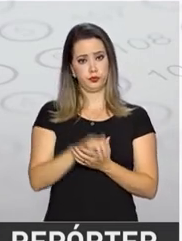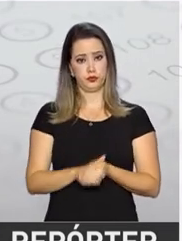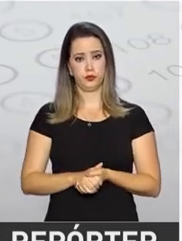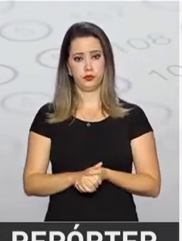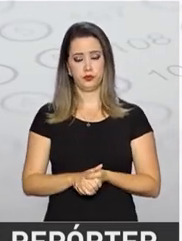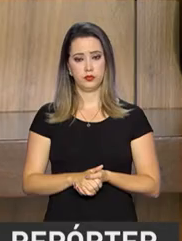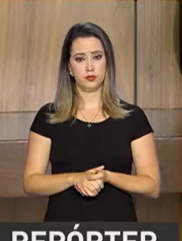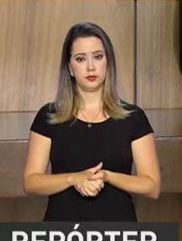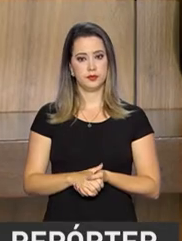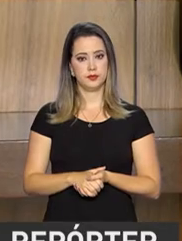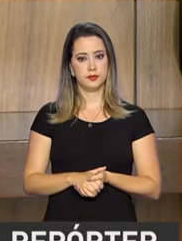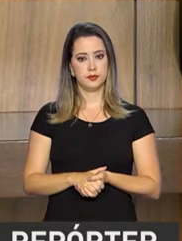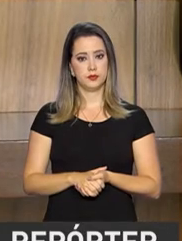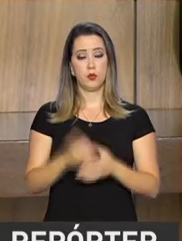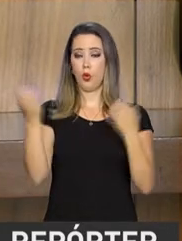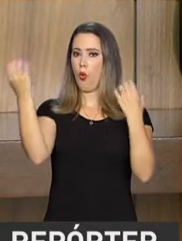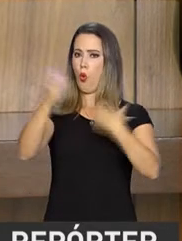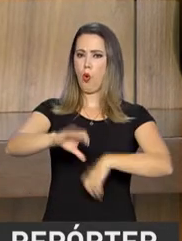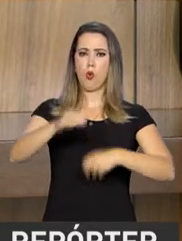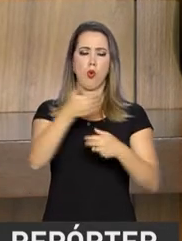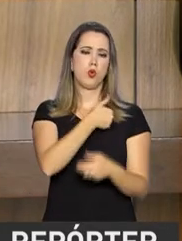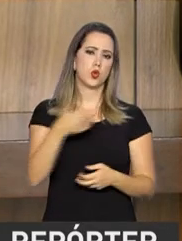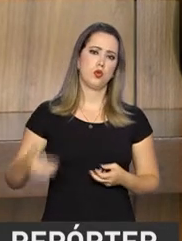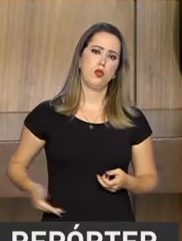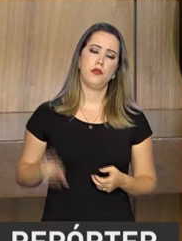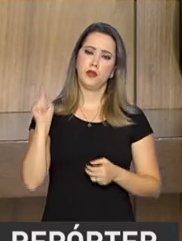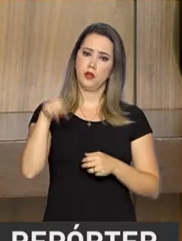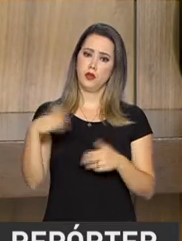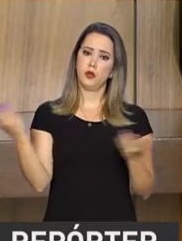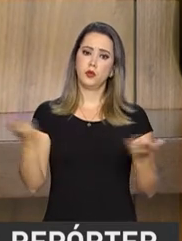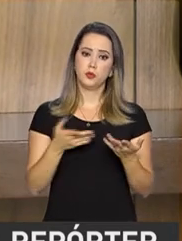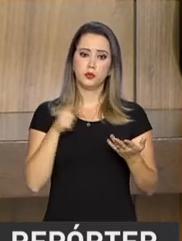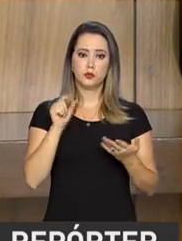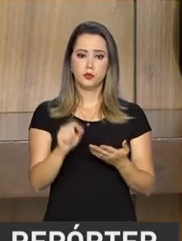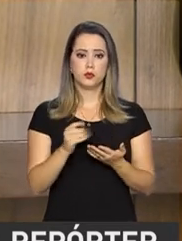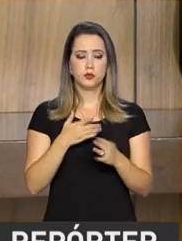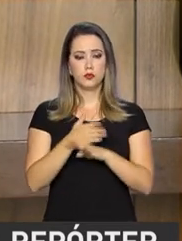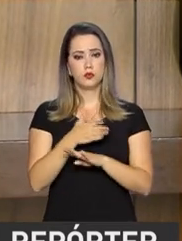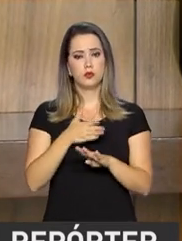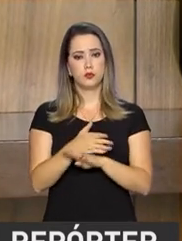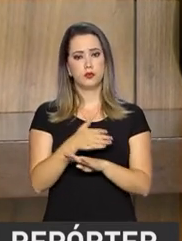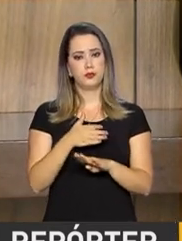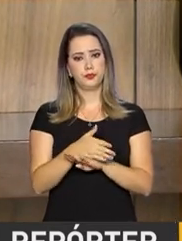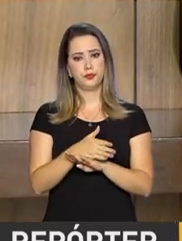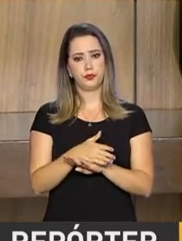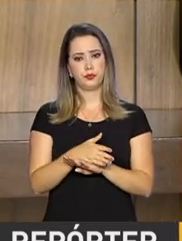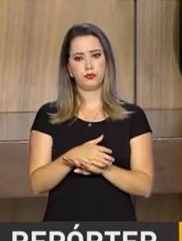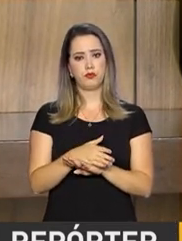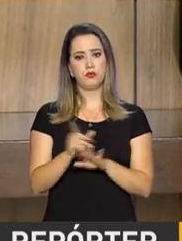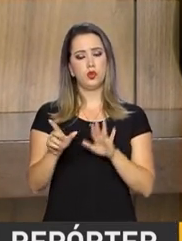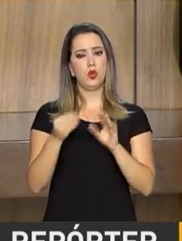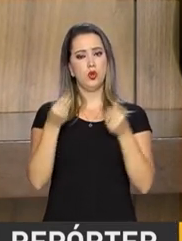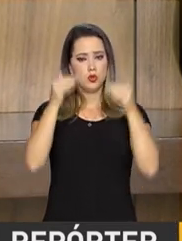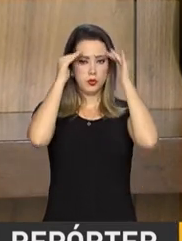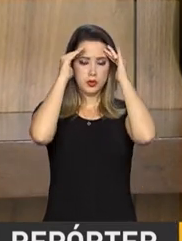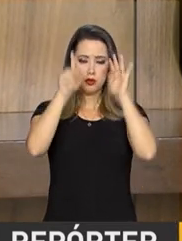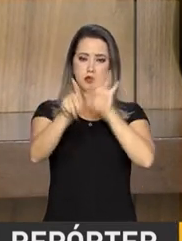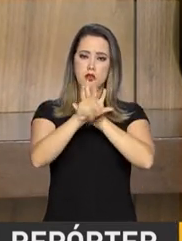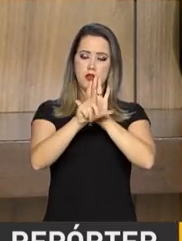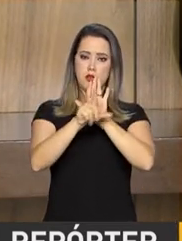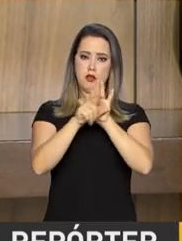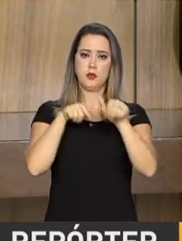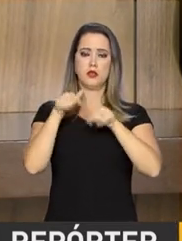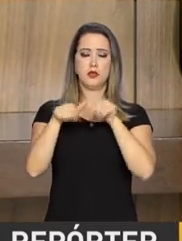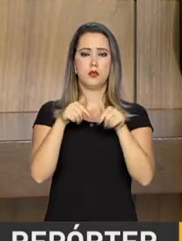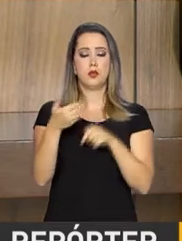centavos o concurso público é a forma hoje é de entrada legal para as atividades públicas